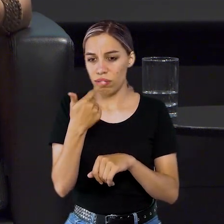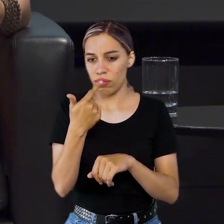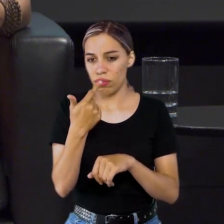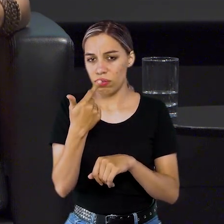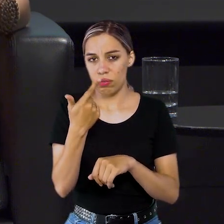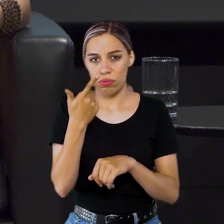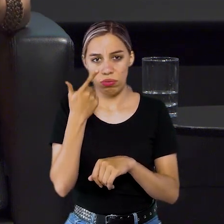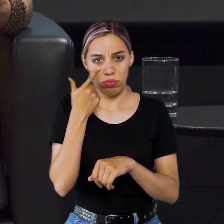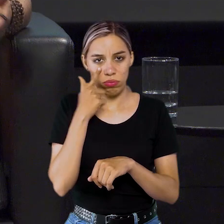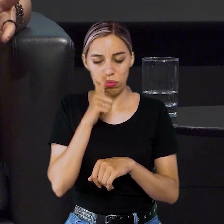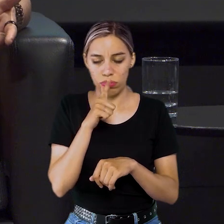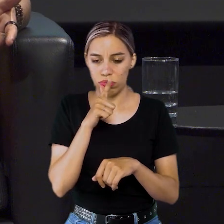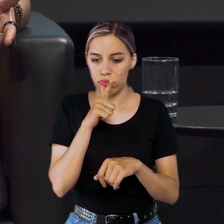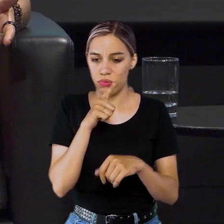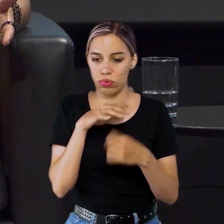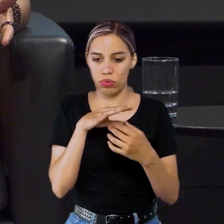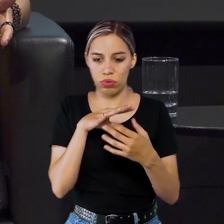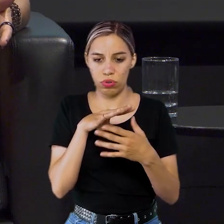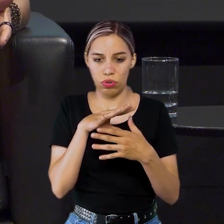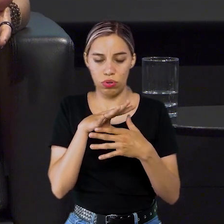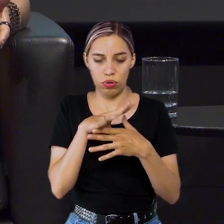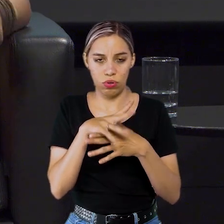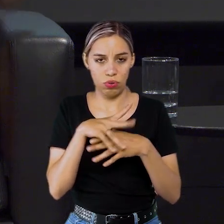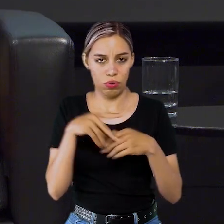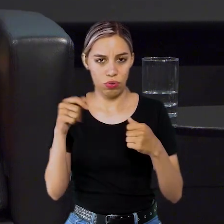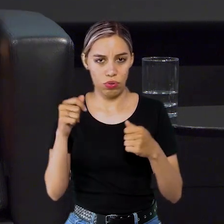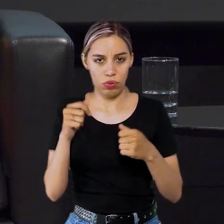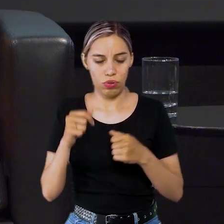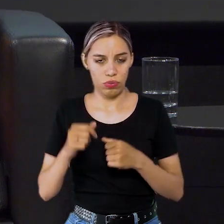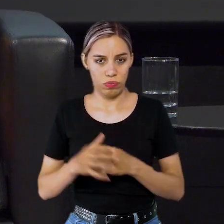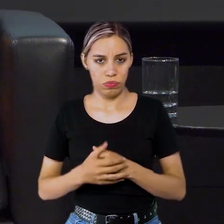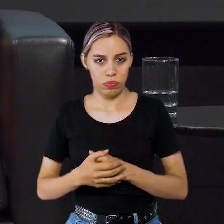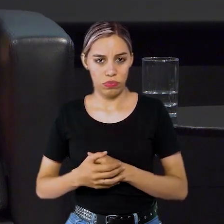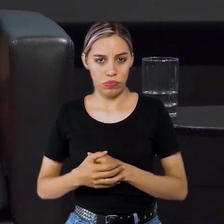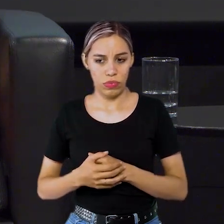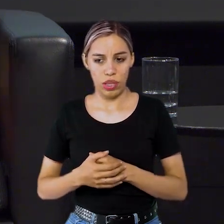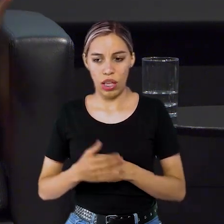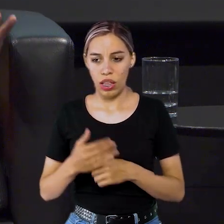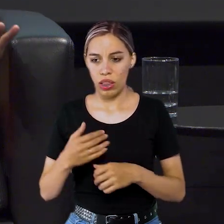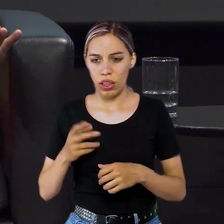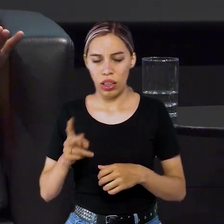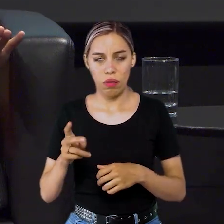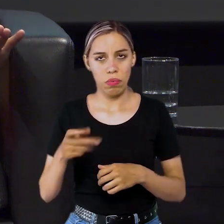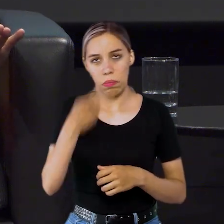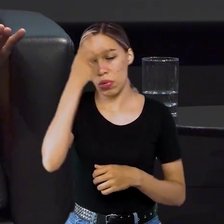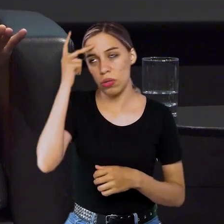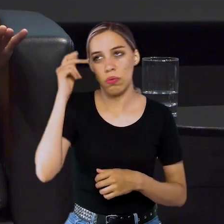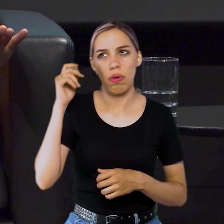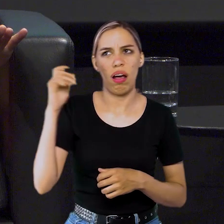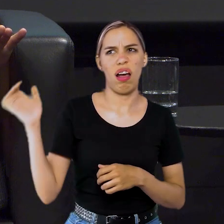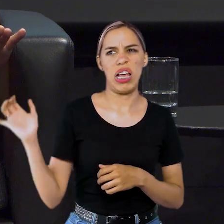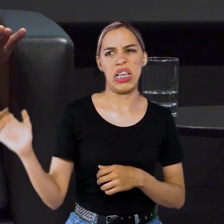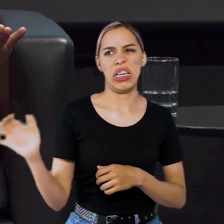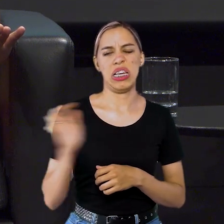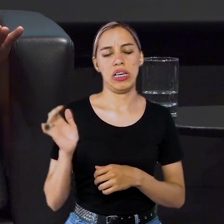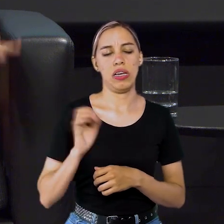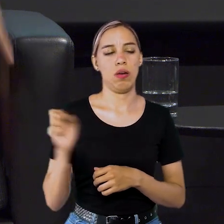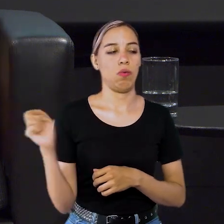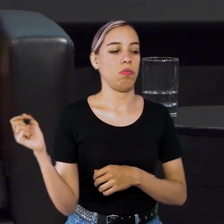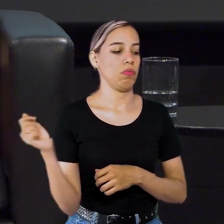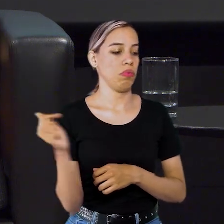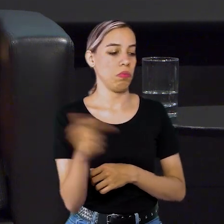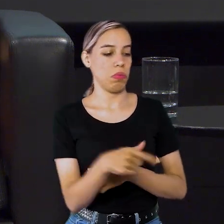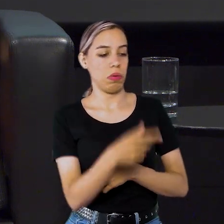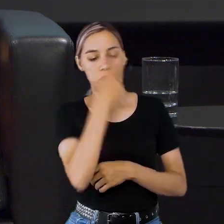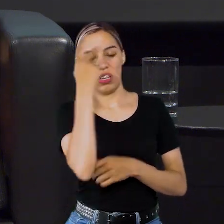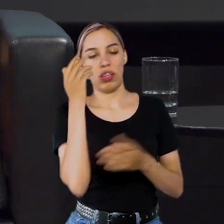porque essa mutação de consciência ela está por todos os lados. Lá no mais milionário até o que está na favela. No